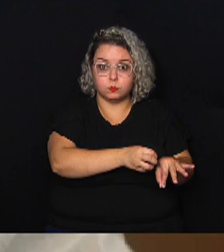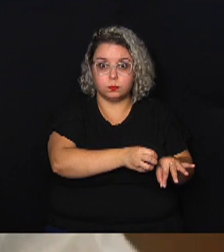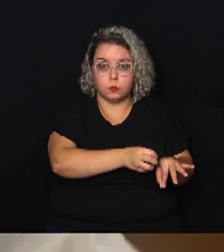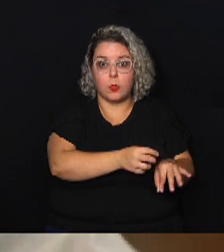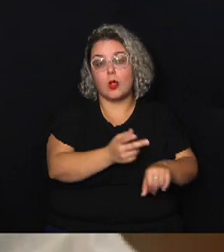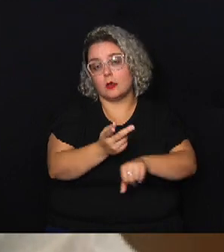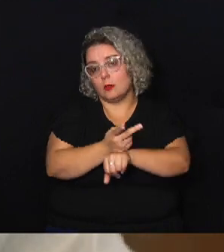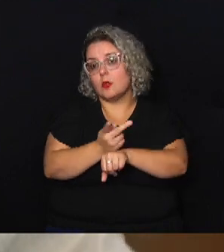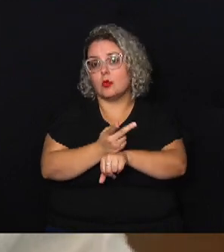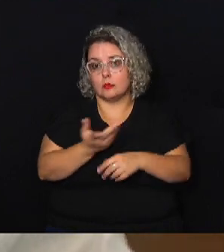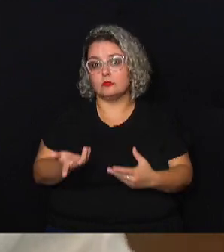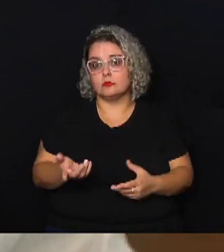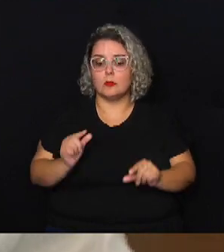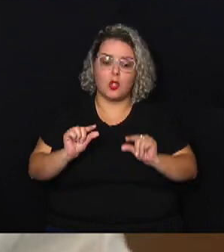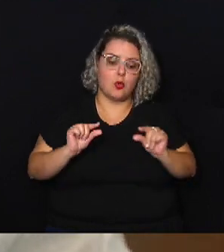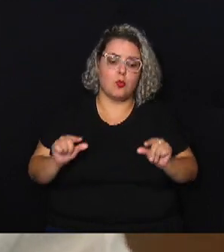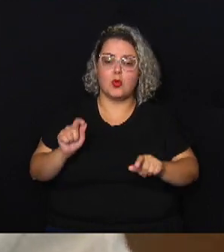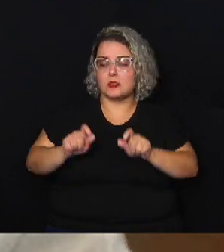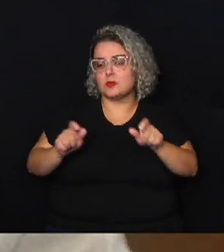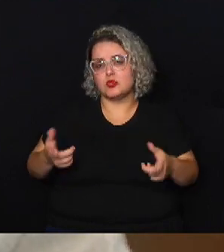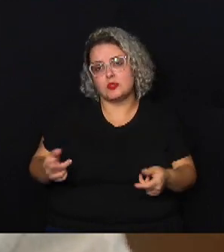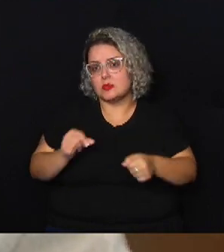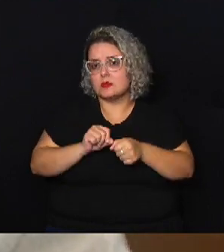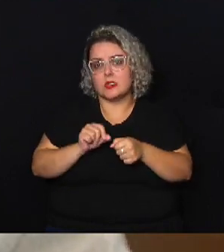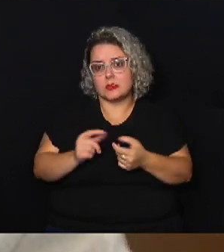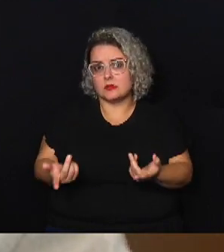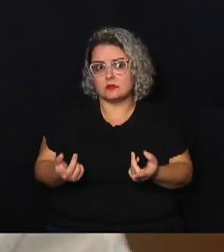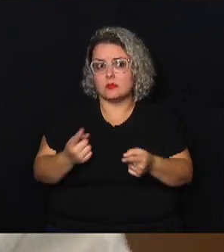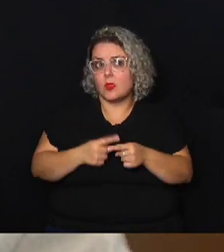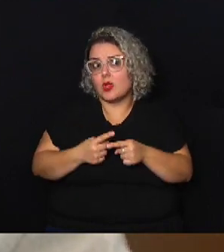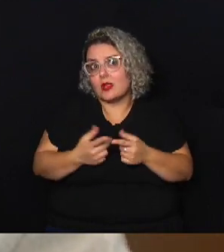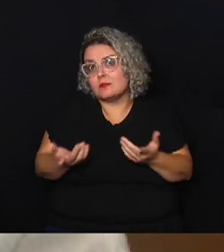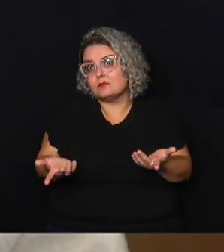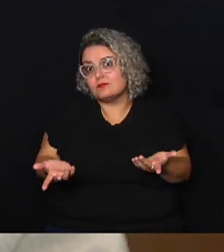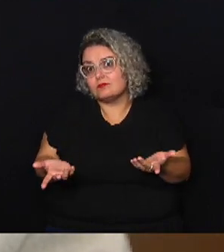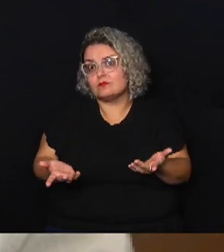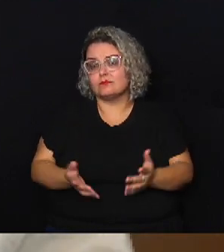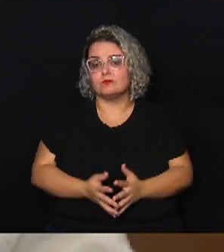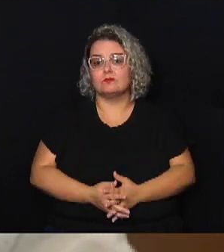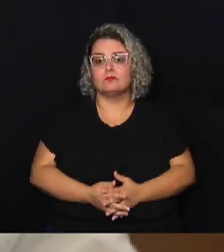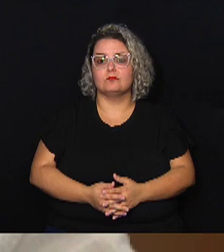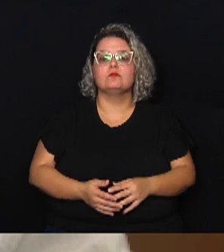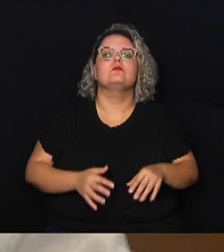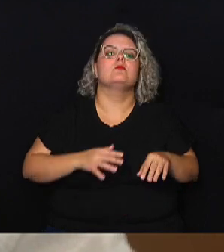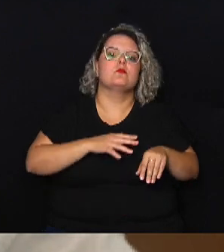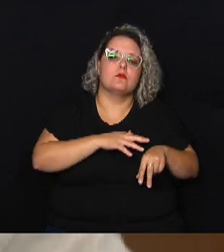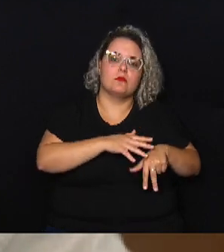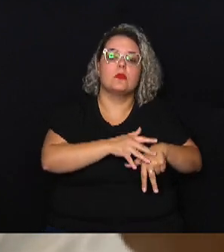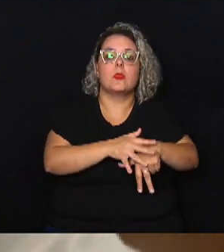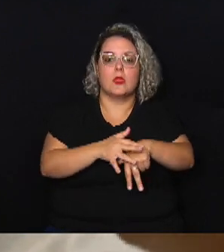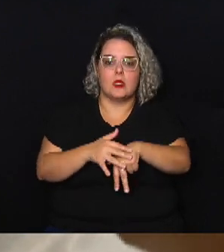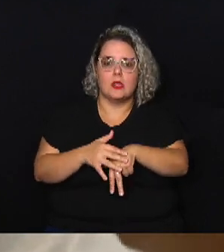procurada, mas poucas pessoas fazem, porque e as pacientes ainda têm uma certa